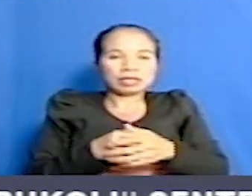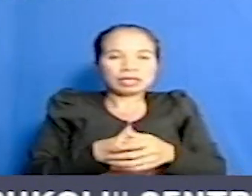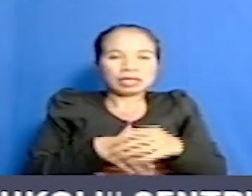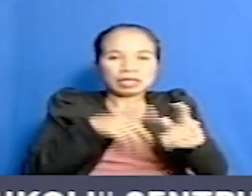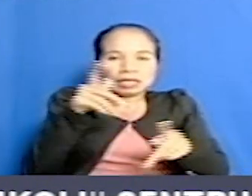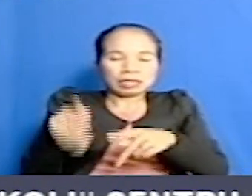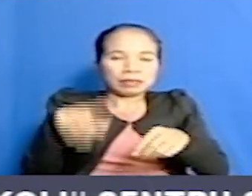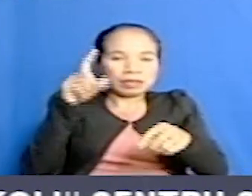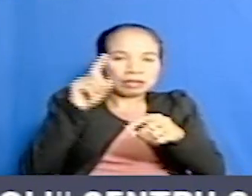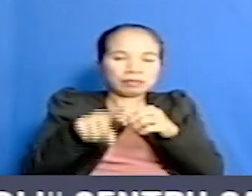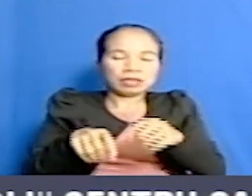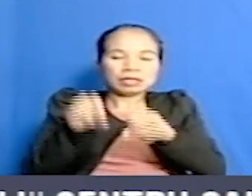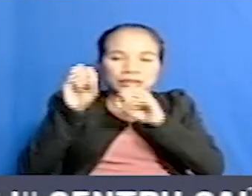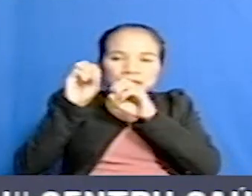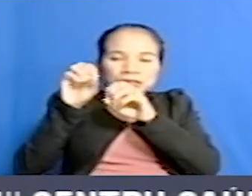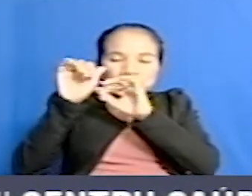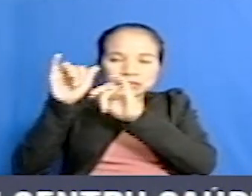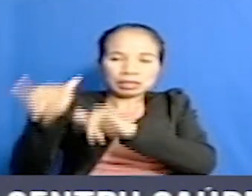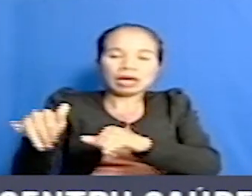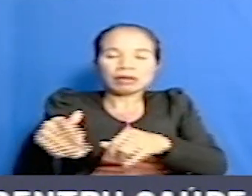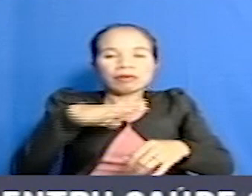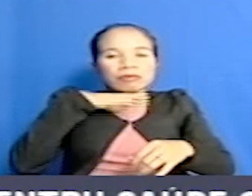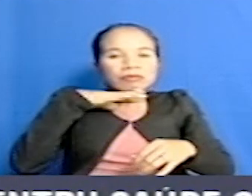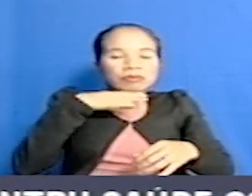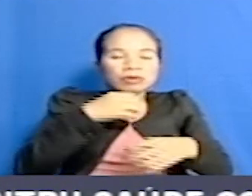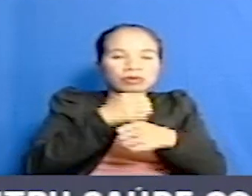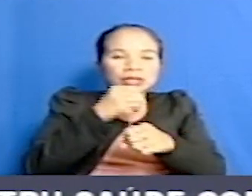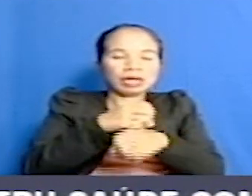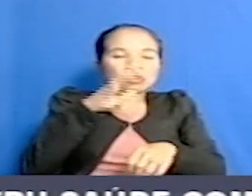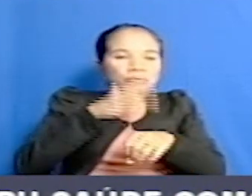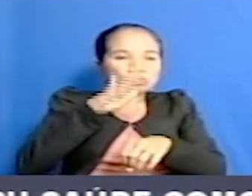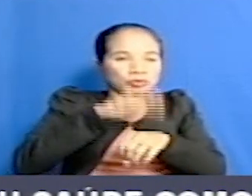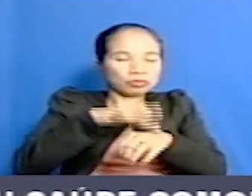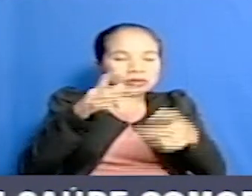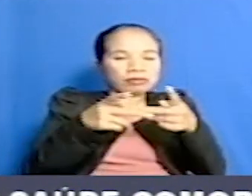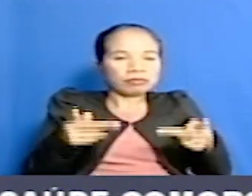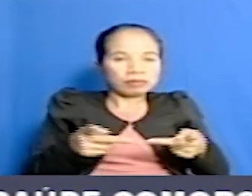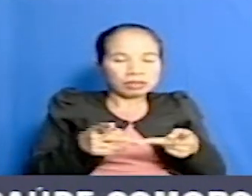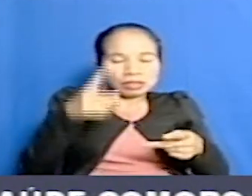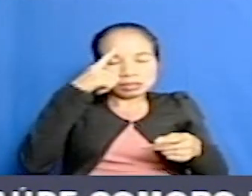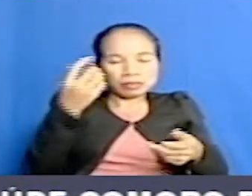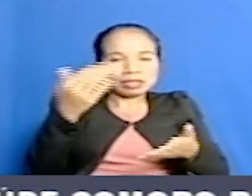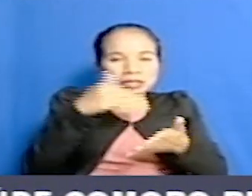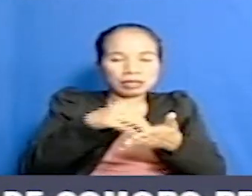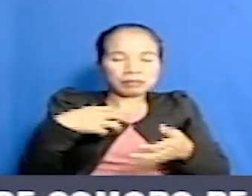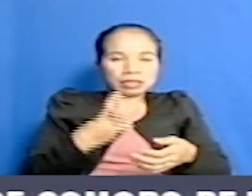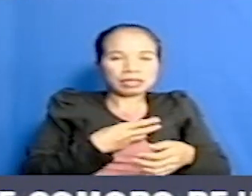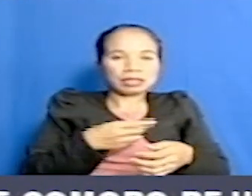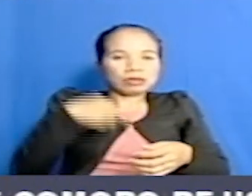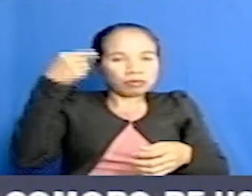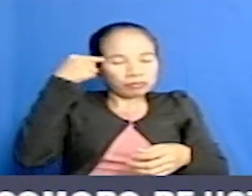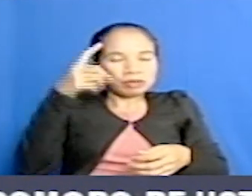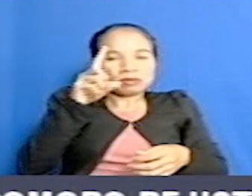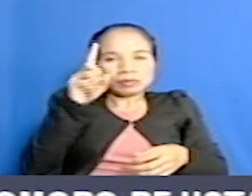bem boa fuerba, pode halo be susuk nem nem kunuke na ba, também é fila falmaita. Governo mesa que lá